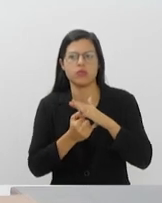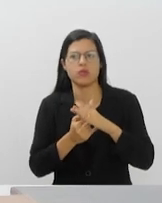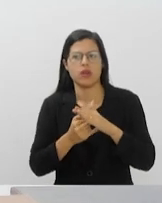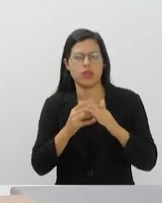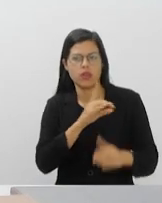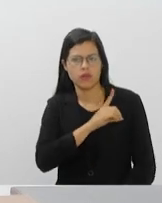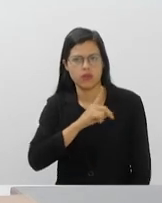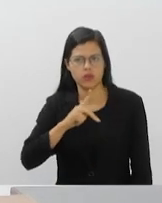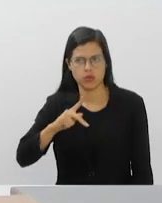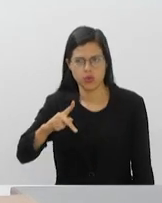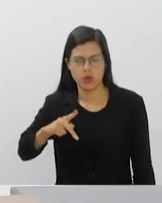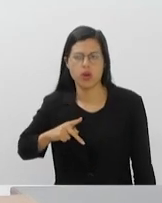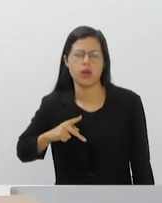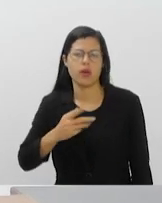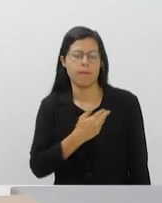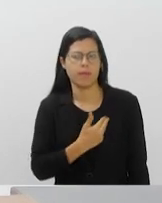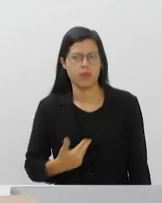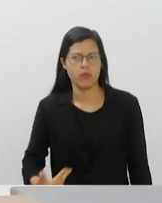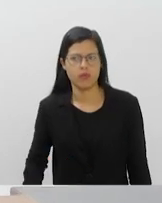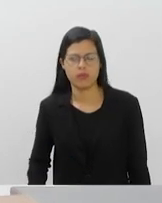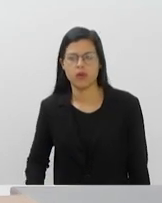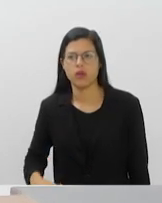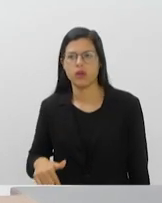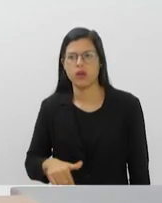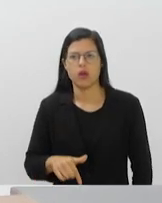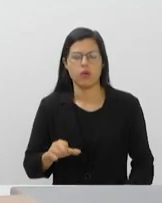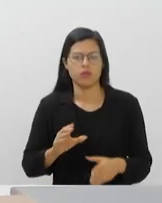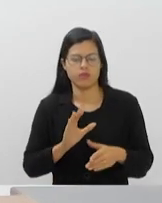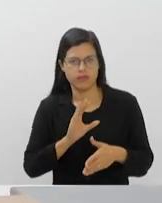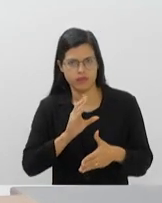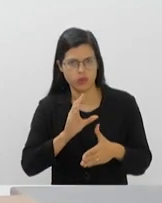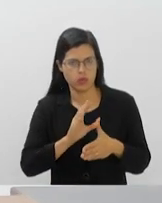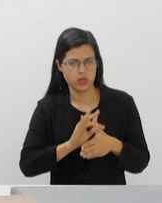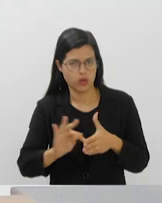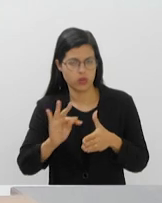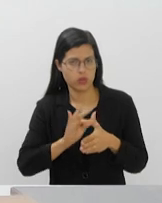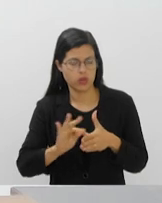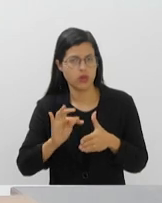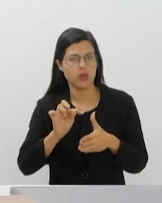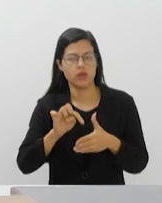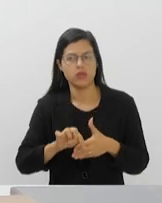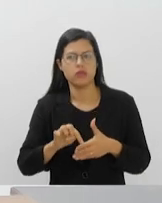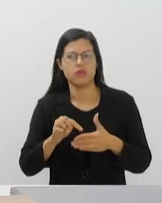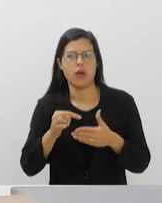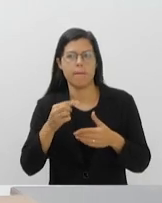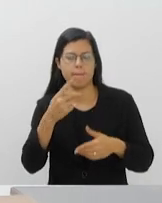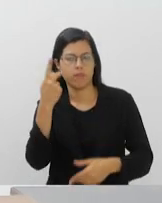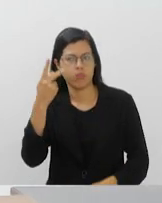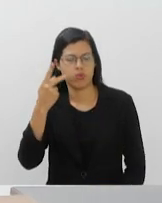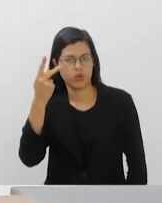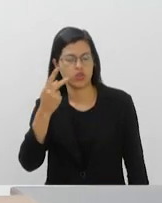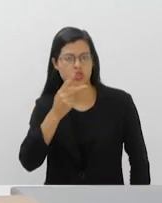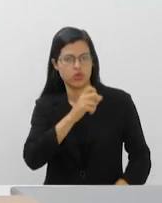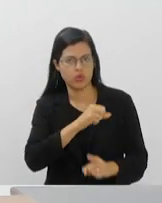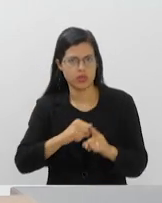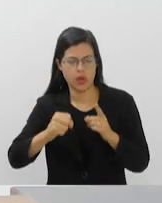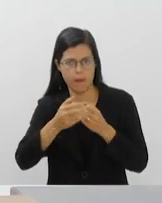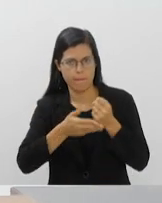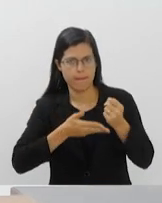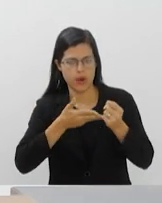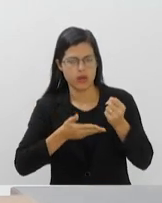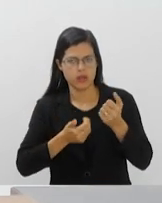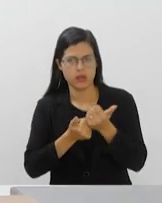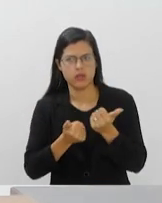defensoria né lei pública conselho titel e encarregado da execução das políticas sociais básicas de assistência Para efeito de